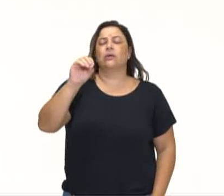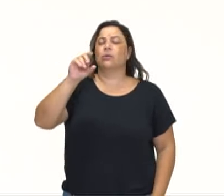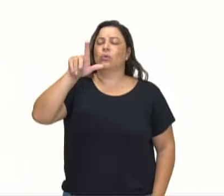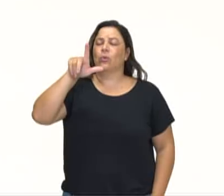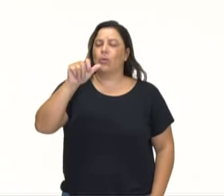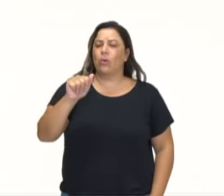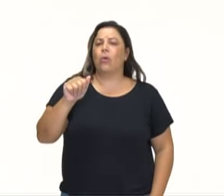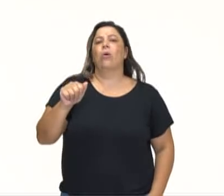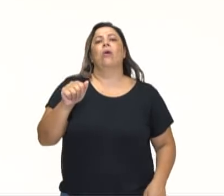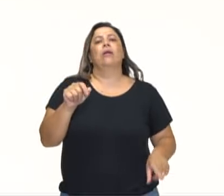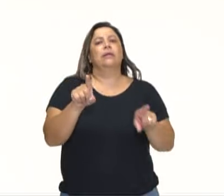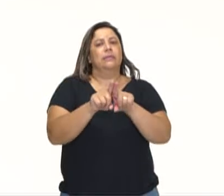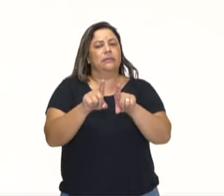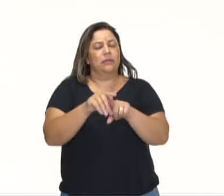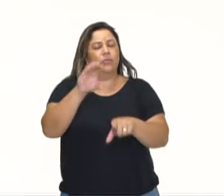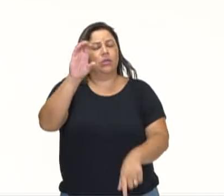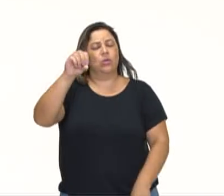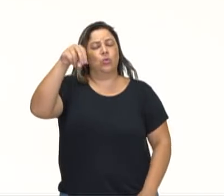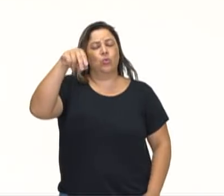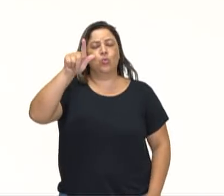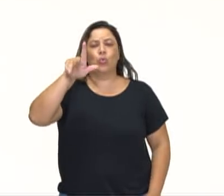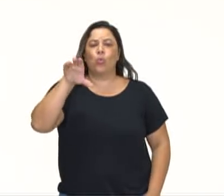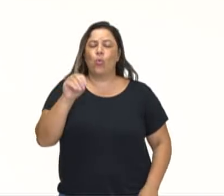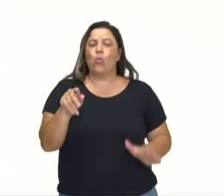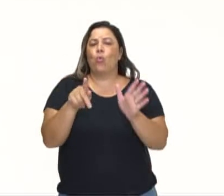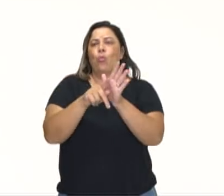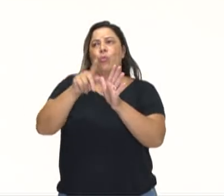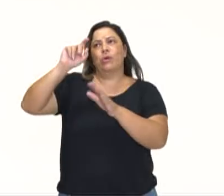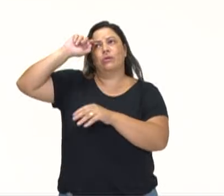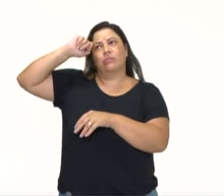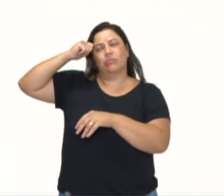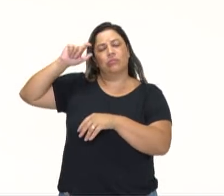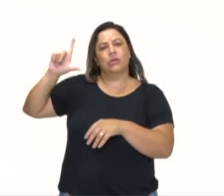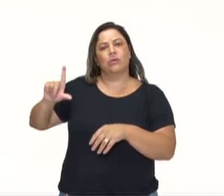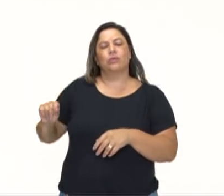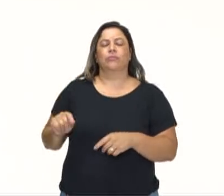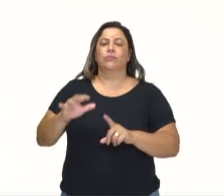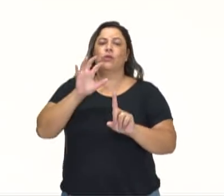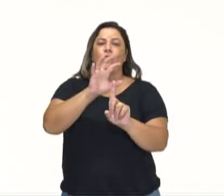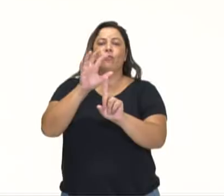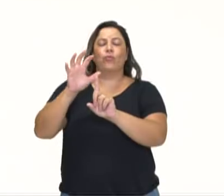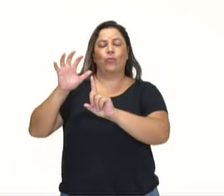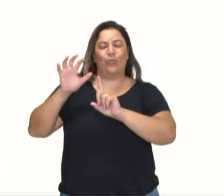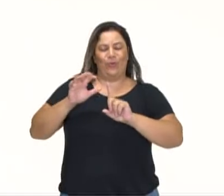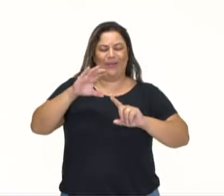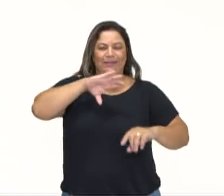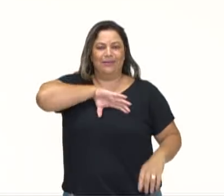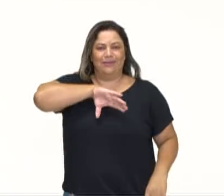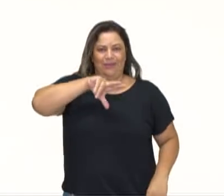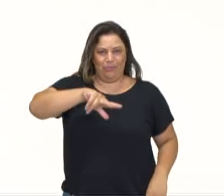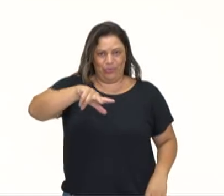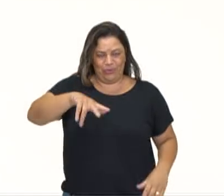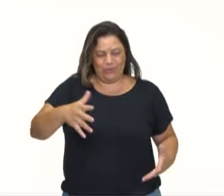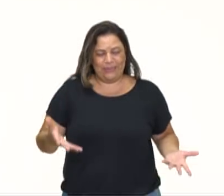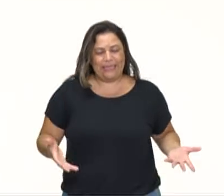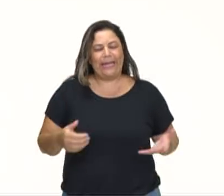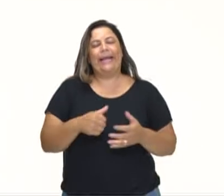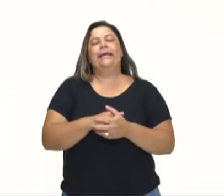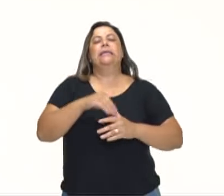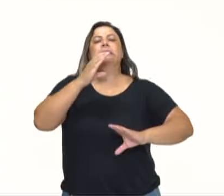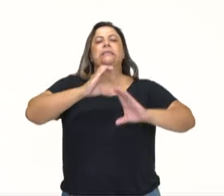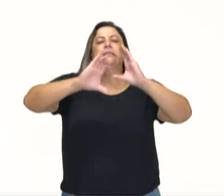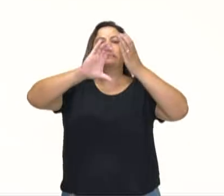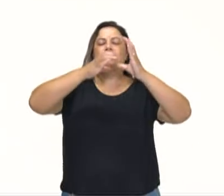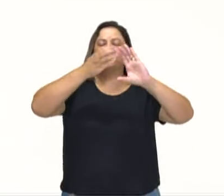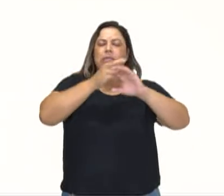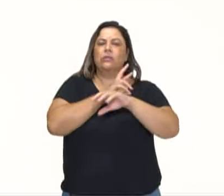nesse sincretismo elementos africanos com as influências portuguesas, festejada com dança, cantos religiosos